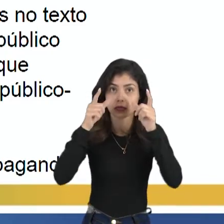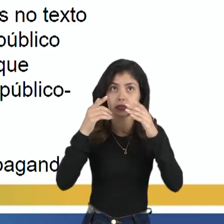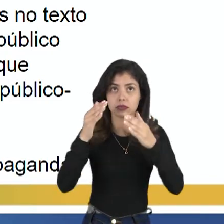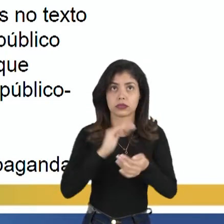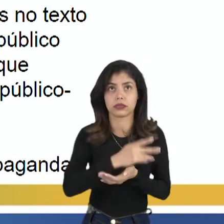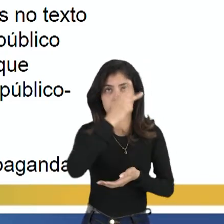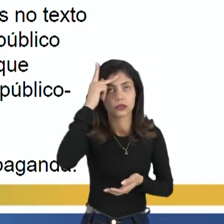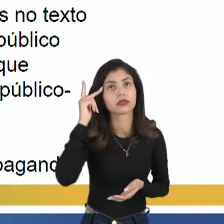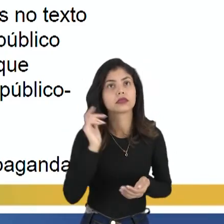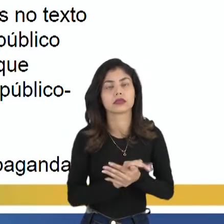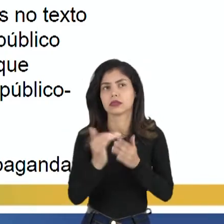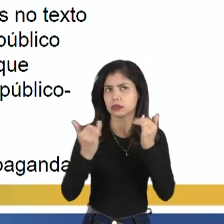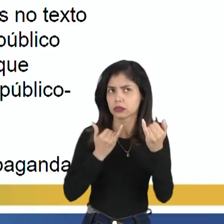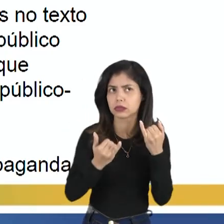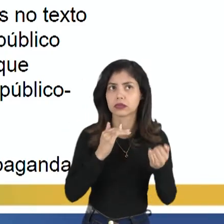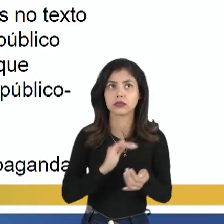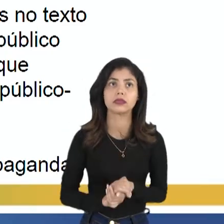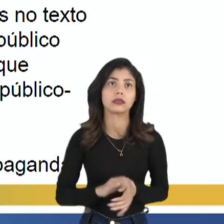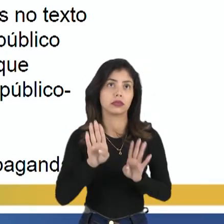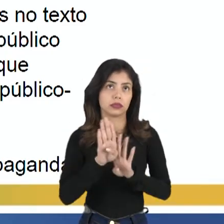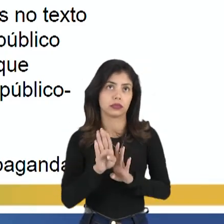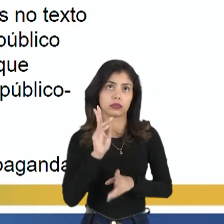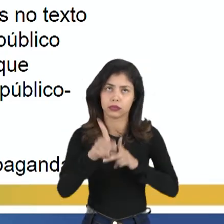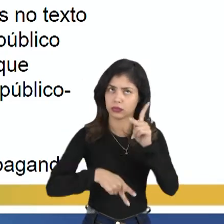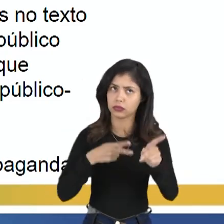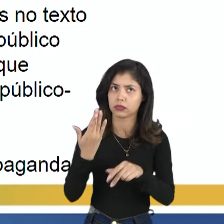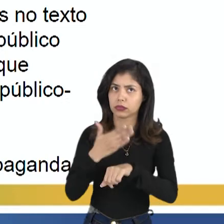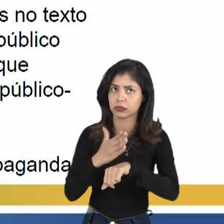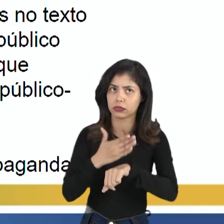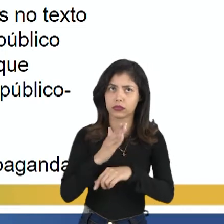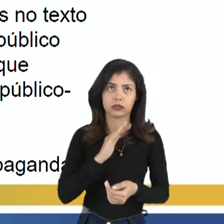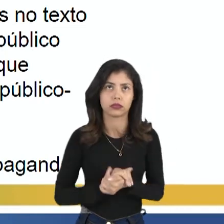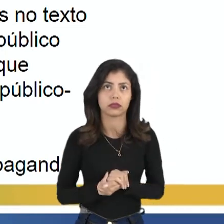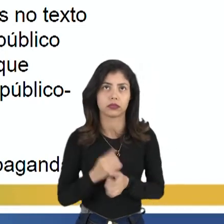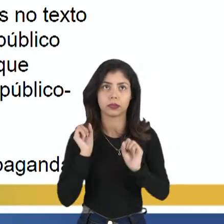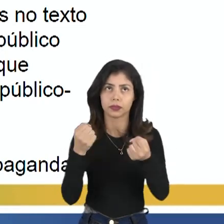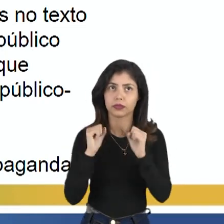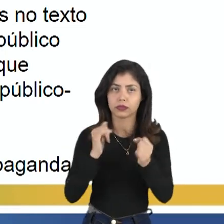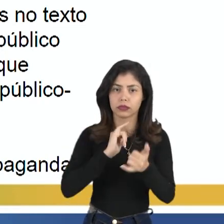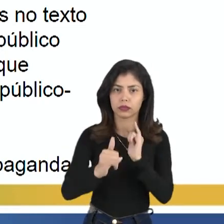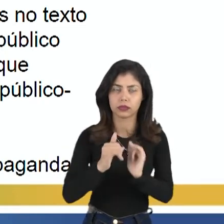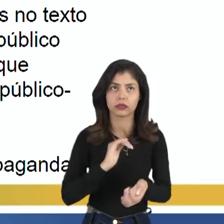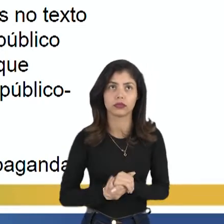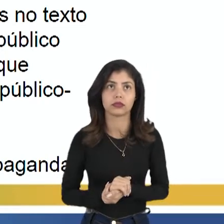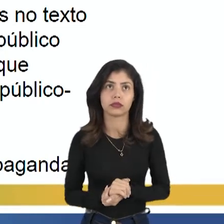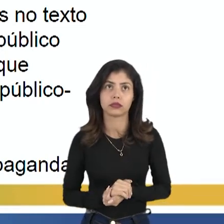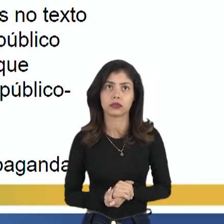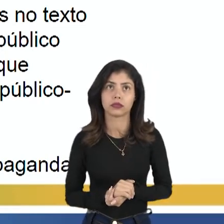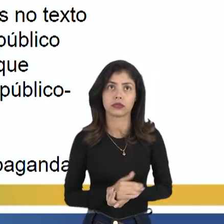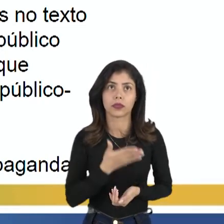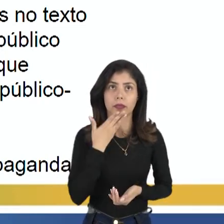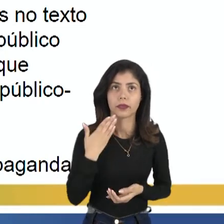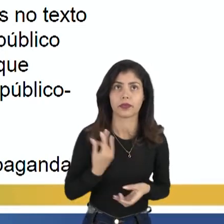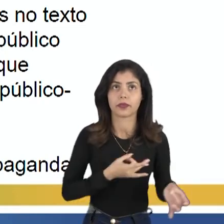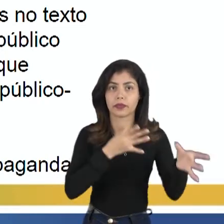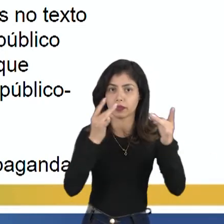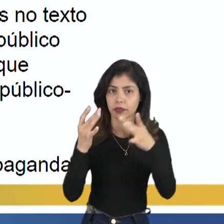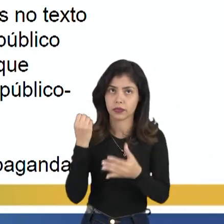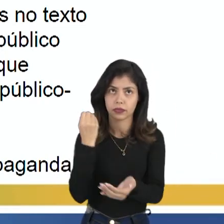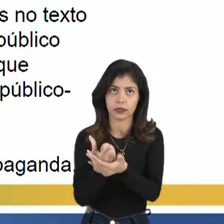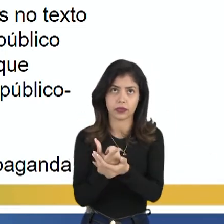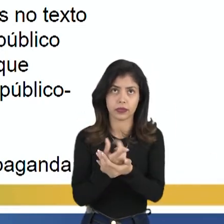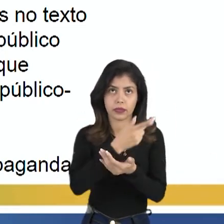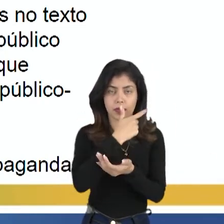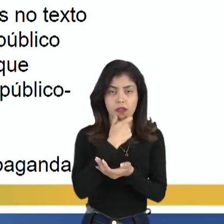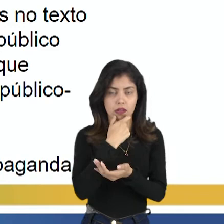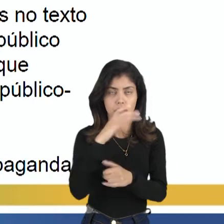atenção do público-alvo dessa propaganda. B. Popularizar a prática de exercícios esportivos. C. Agradar os